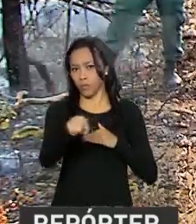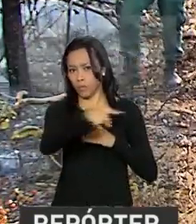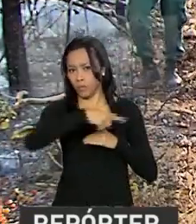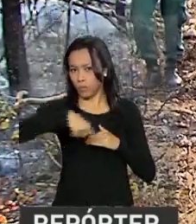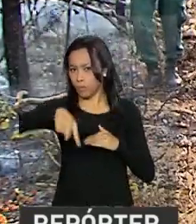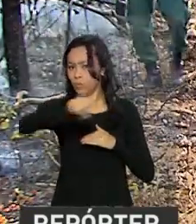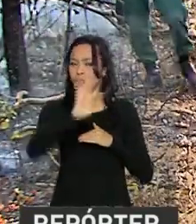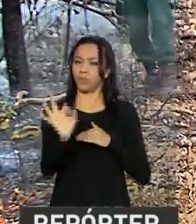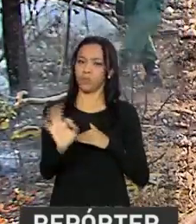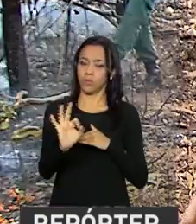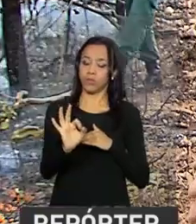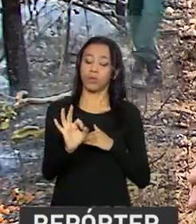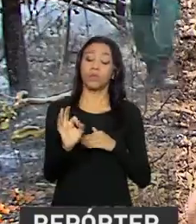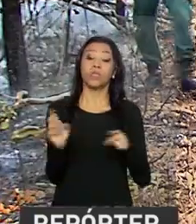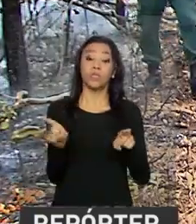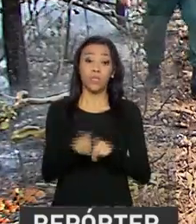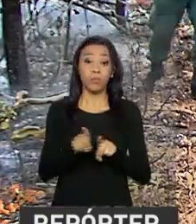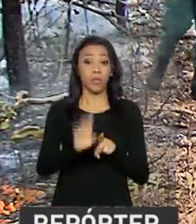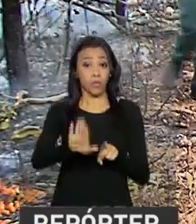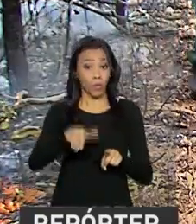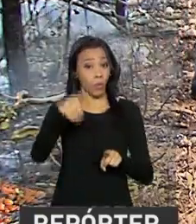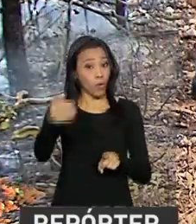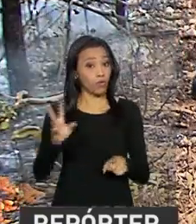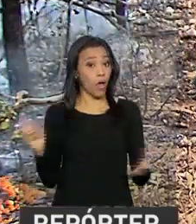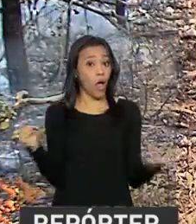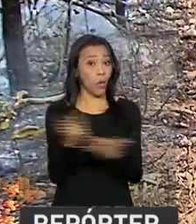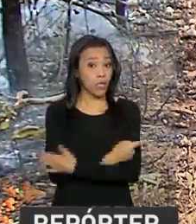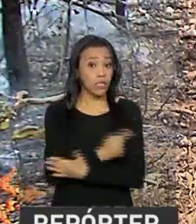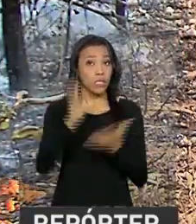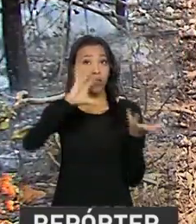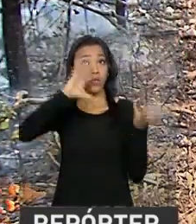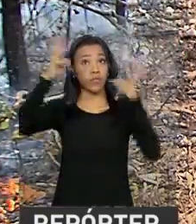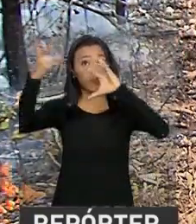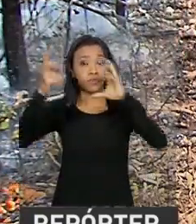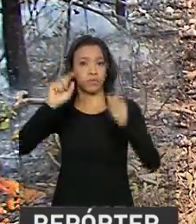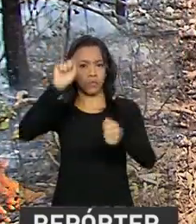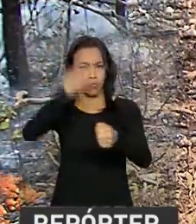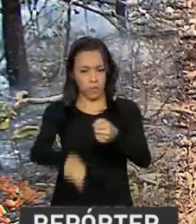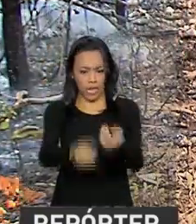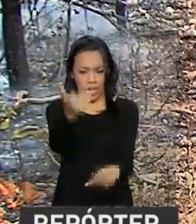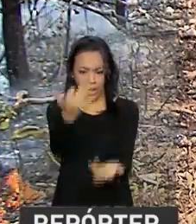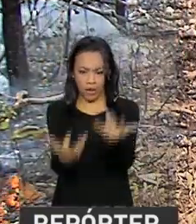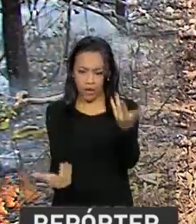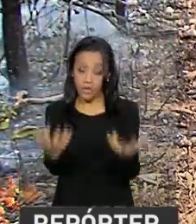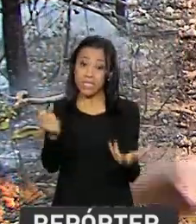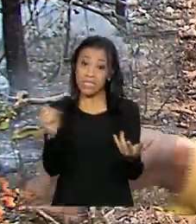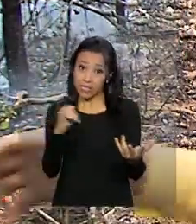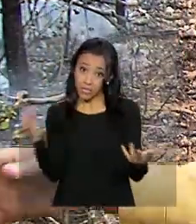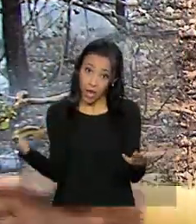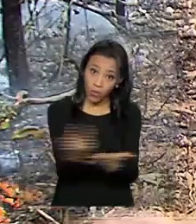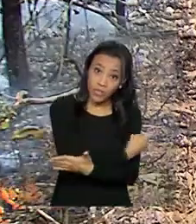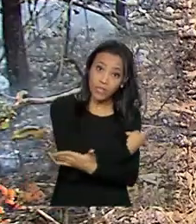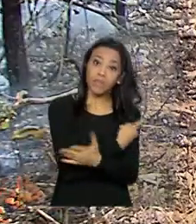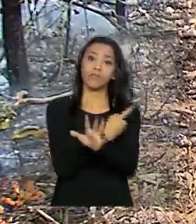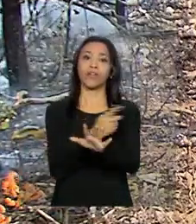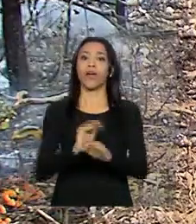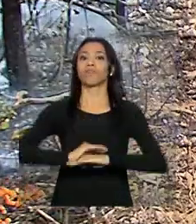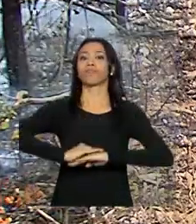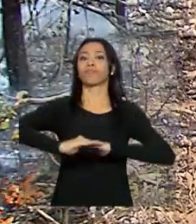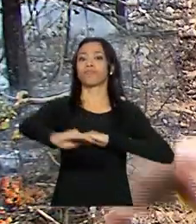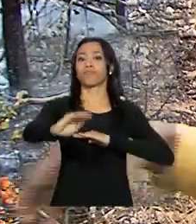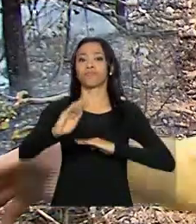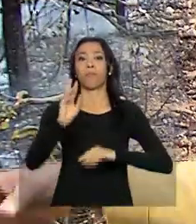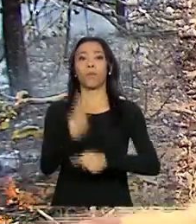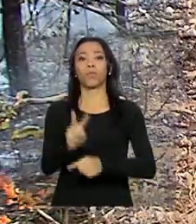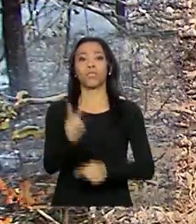à unidade. E quando porventura chegar a época das queimadas e se o fogo vier, a unidade ela já está protegida